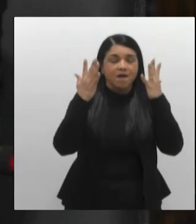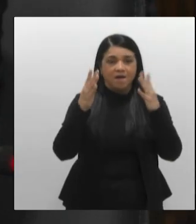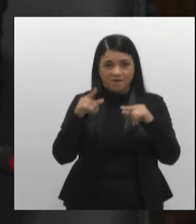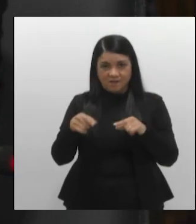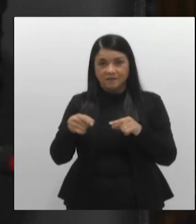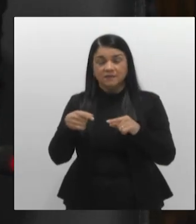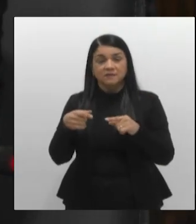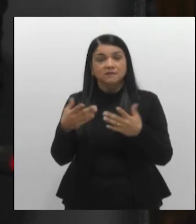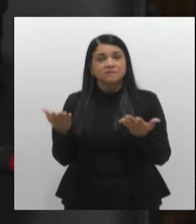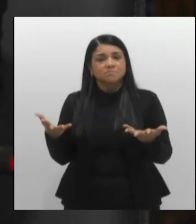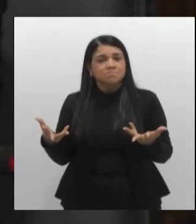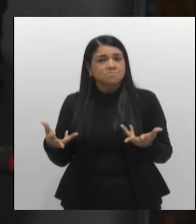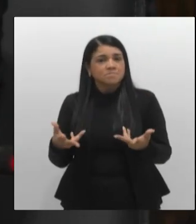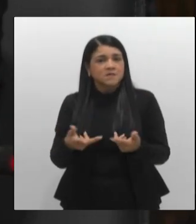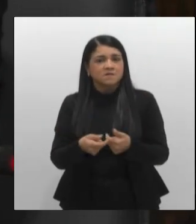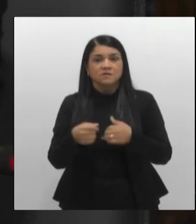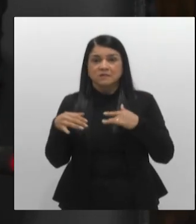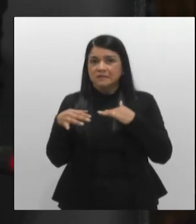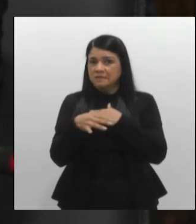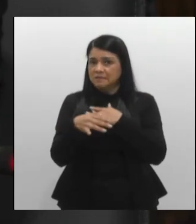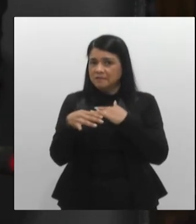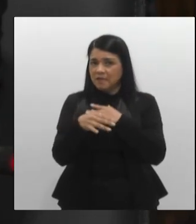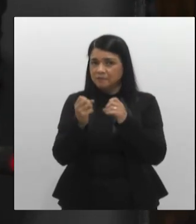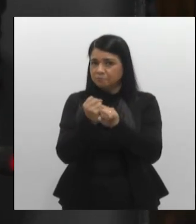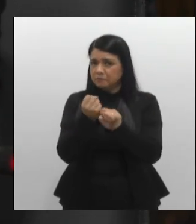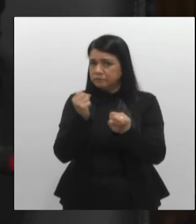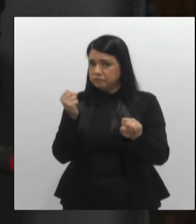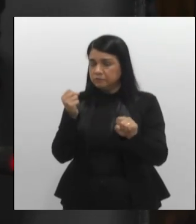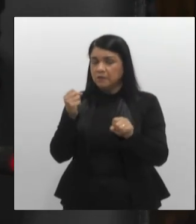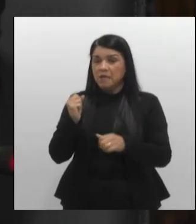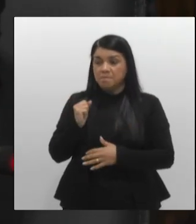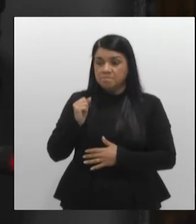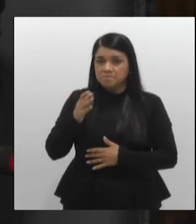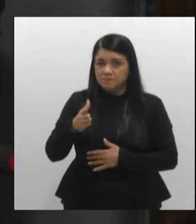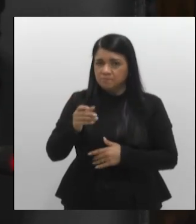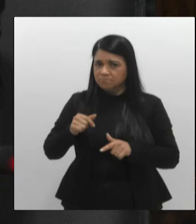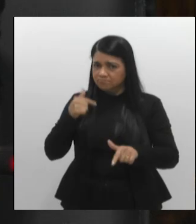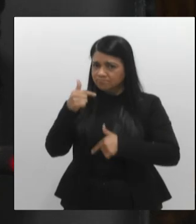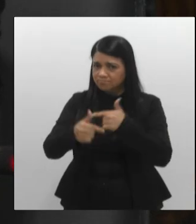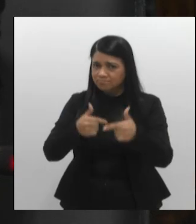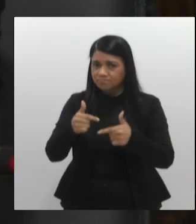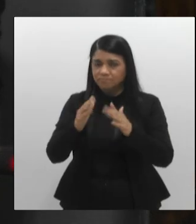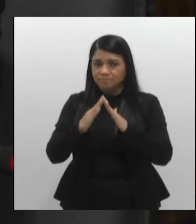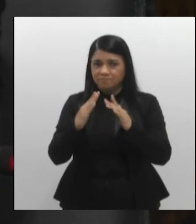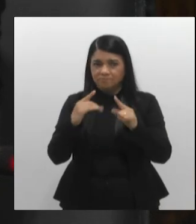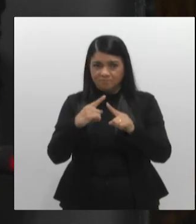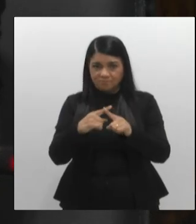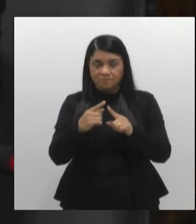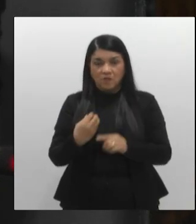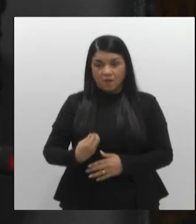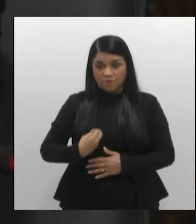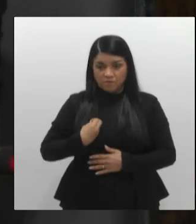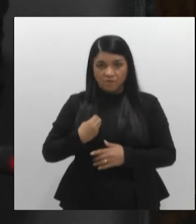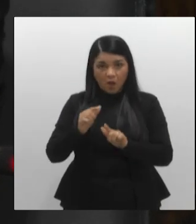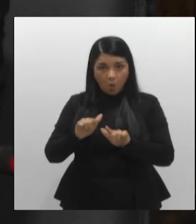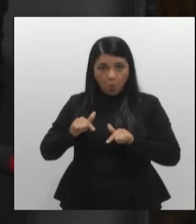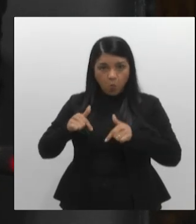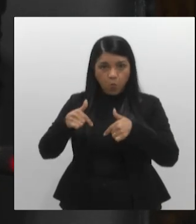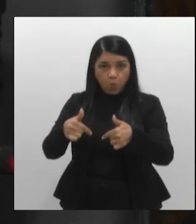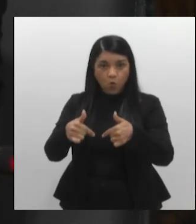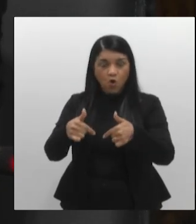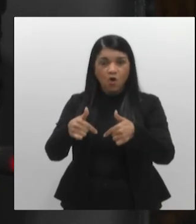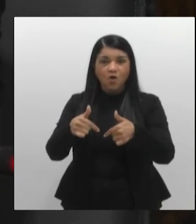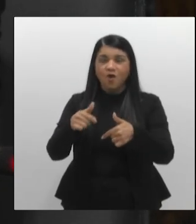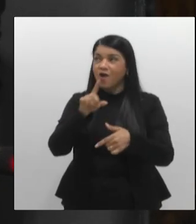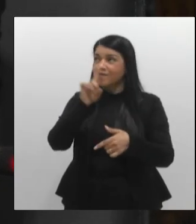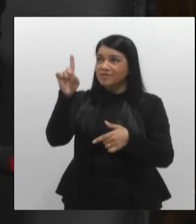Nesta grande e maravilhosa cidade, a missão da igreja continua sempre viva e atuante, porque é obra de Deus